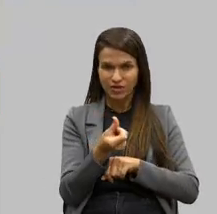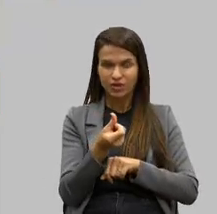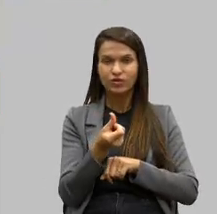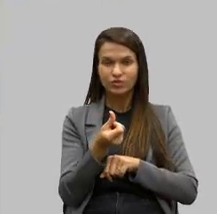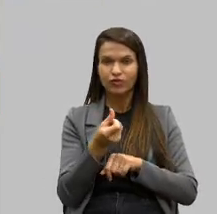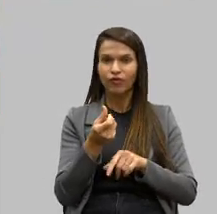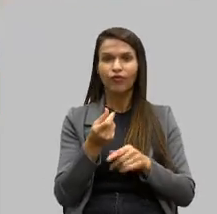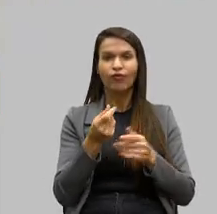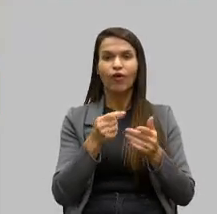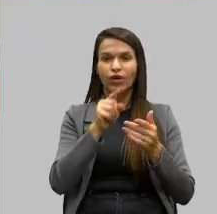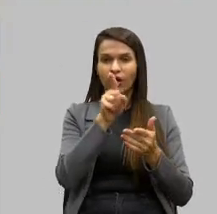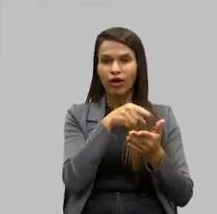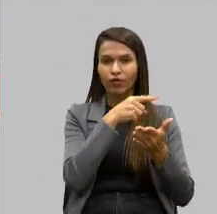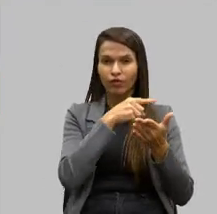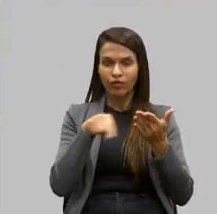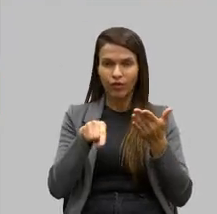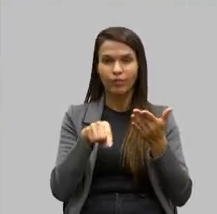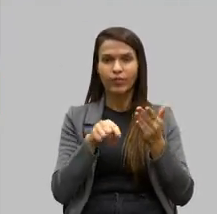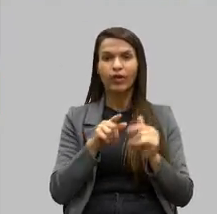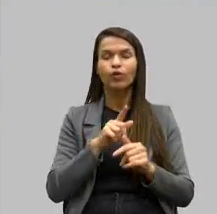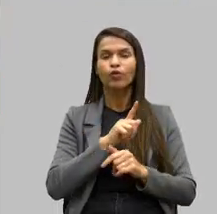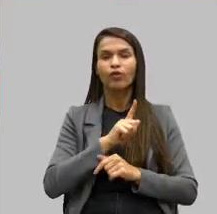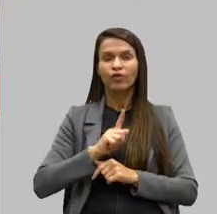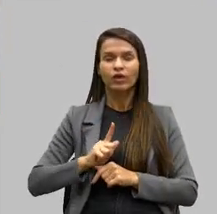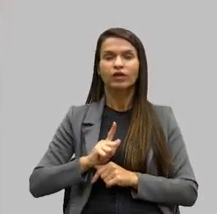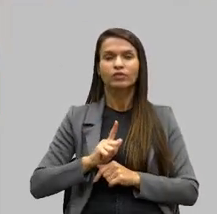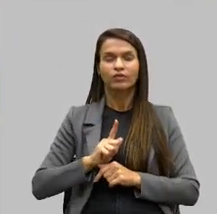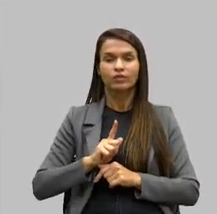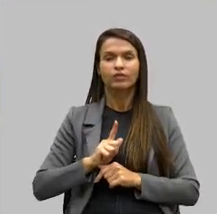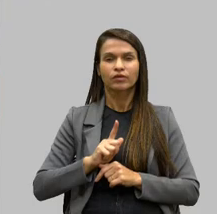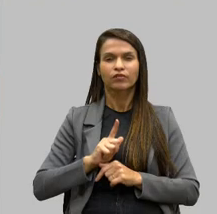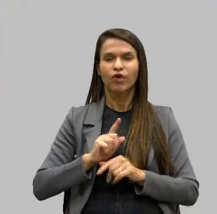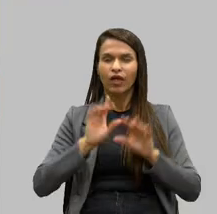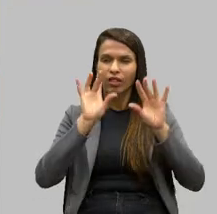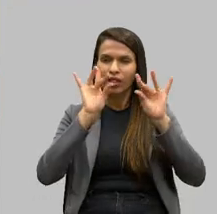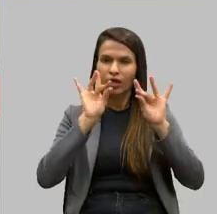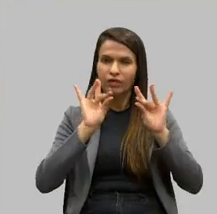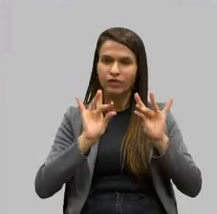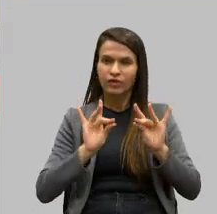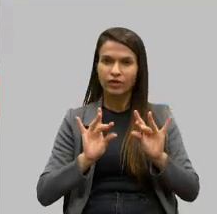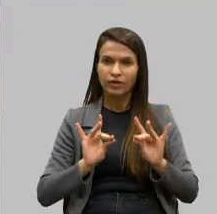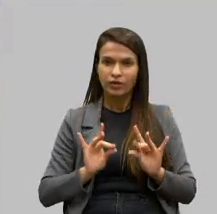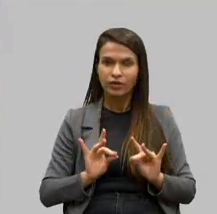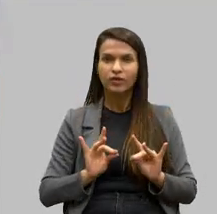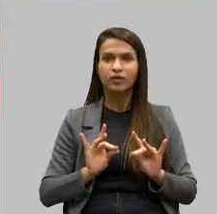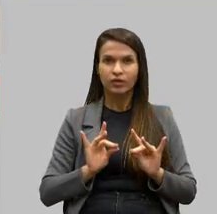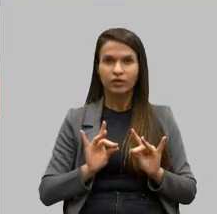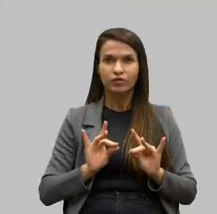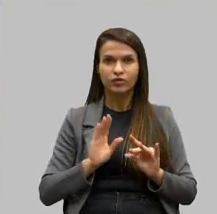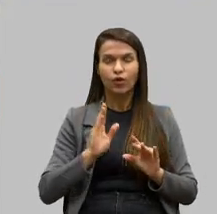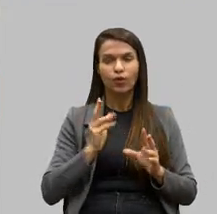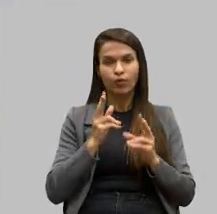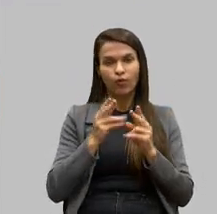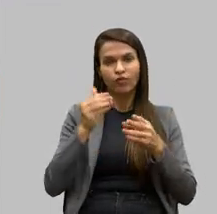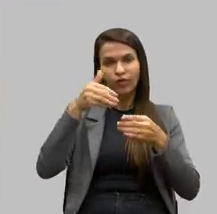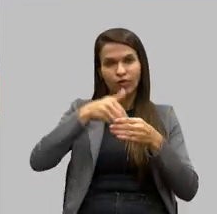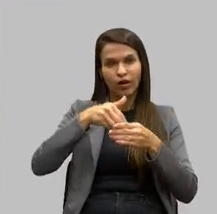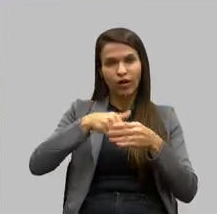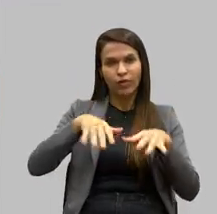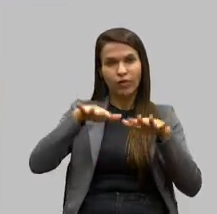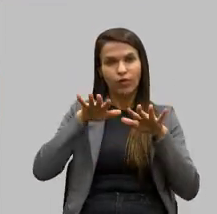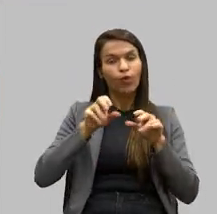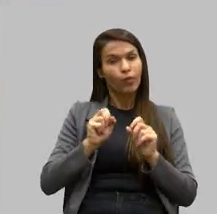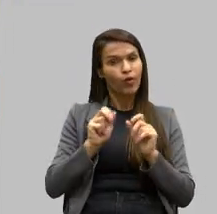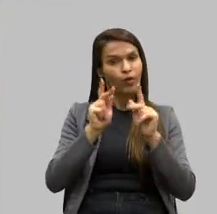vetado pelo governador, só foi definida como foi votada no plenário com o ok